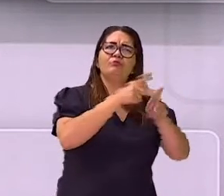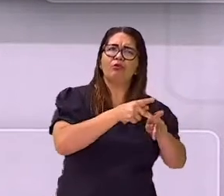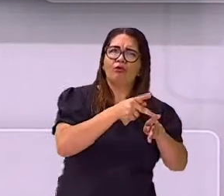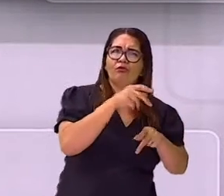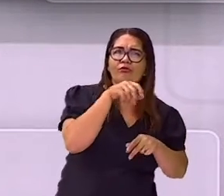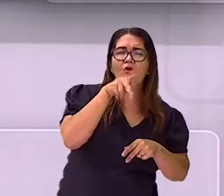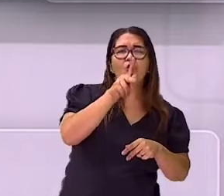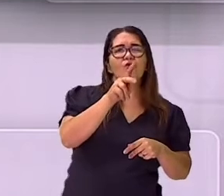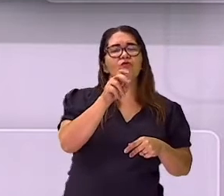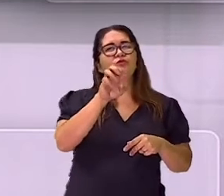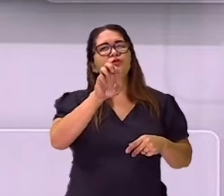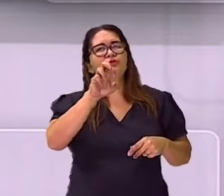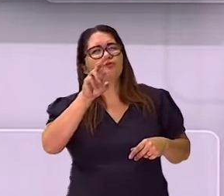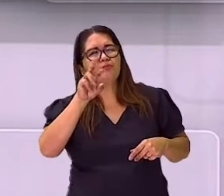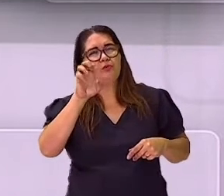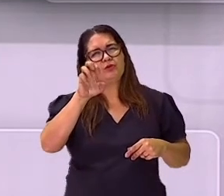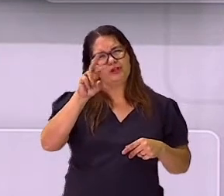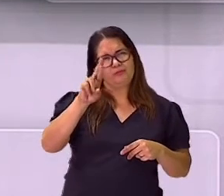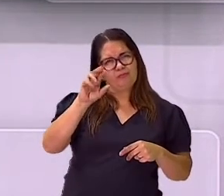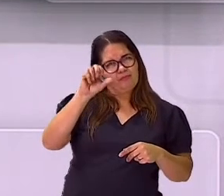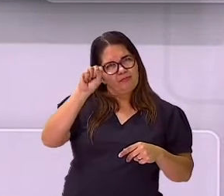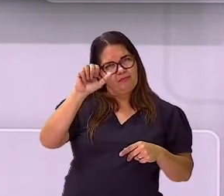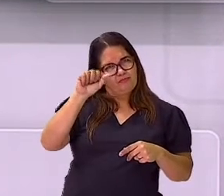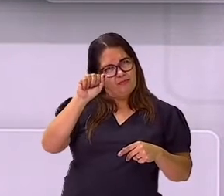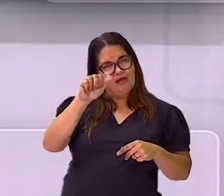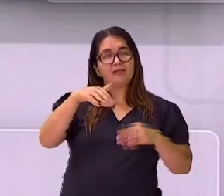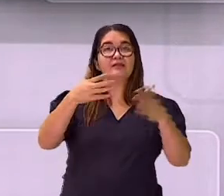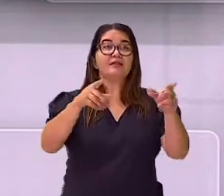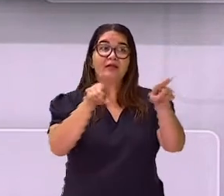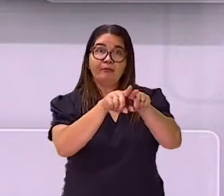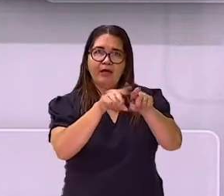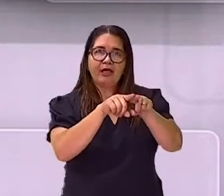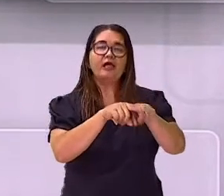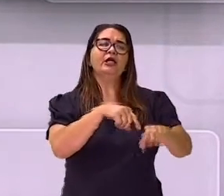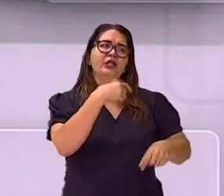desenvolveram um sofisticado sistema de impostos